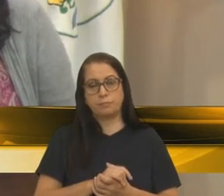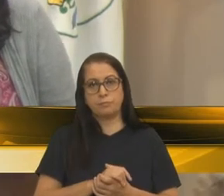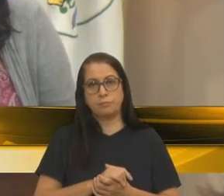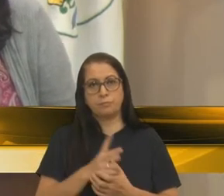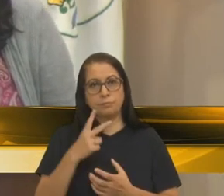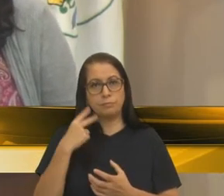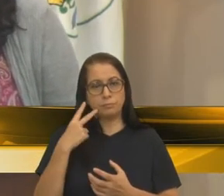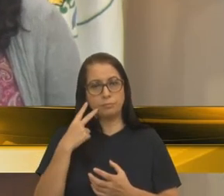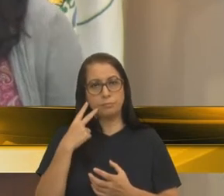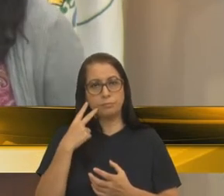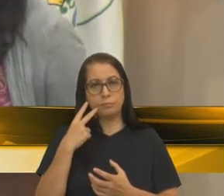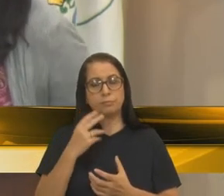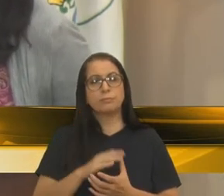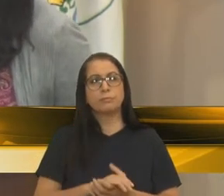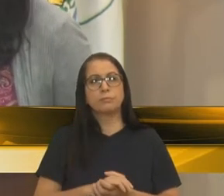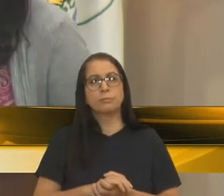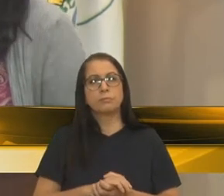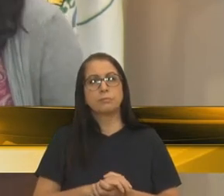Vereador